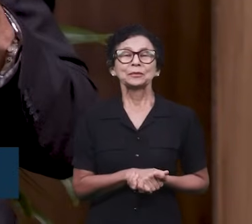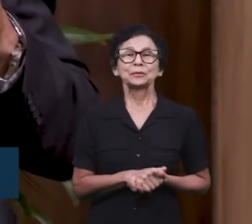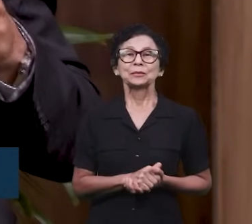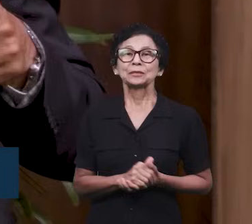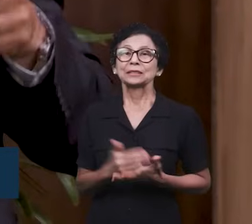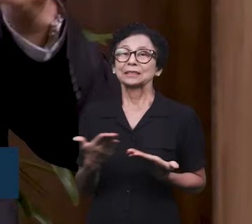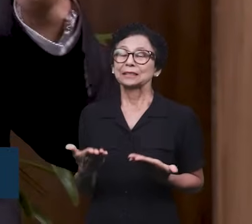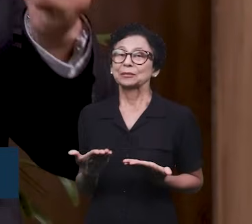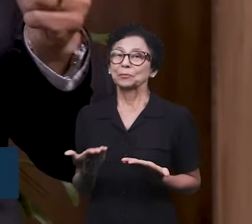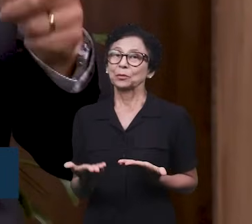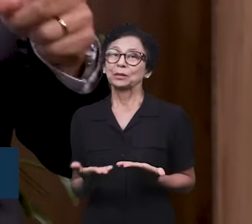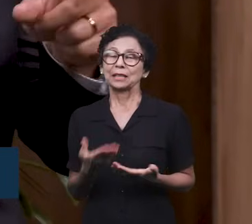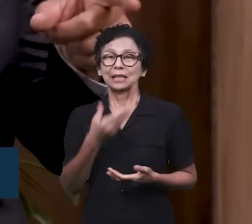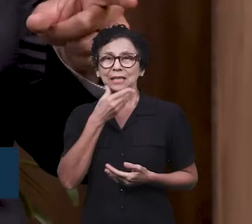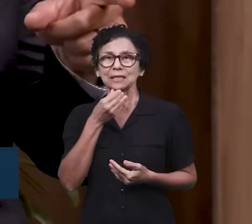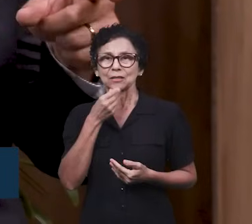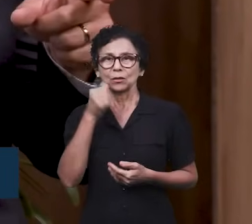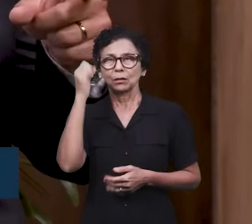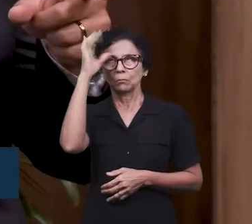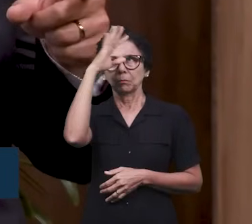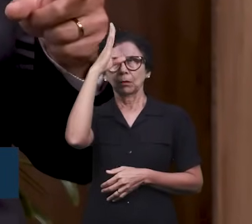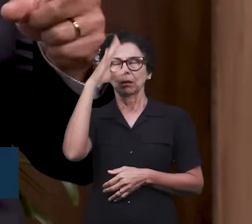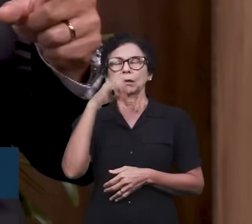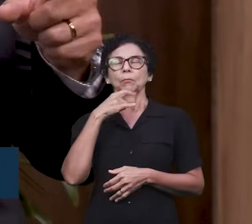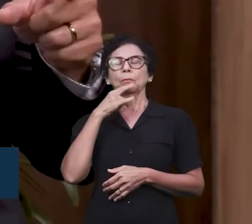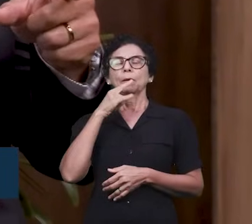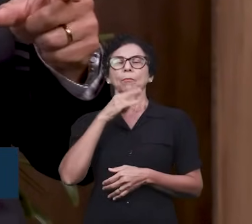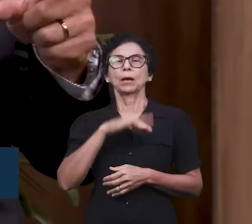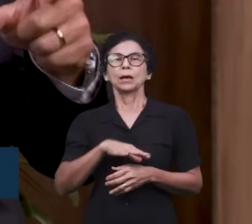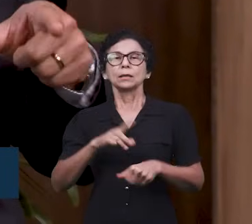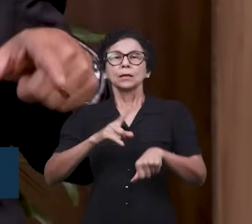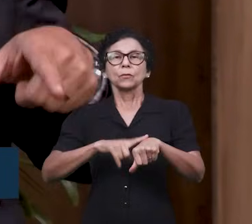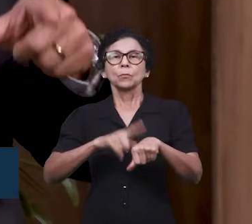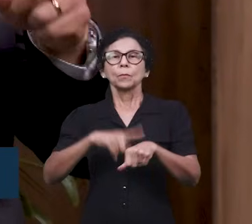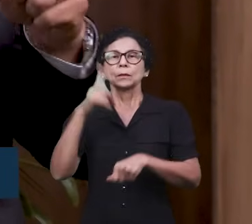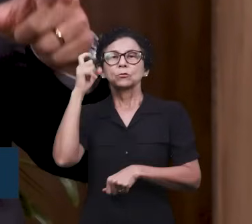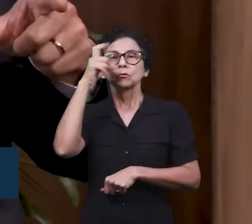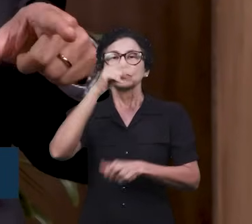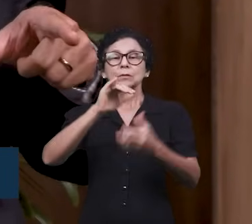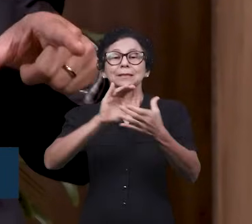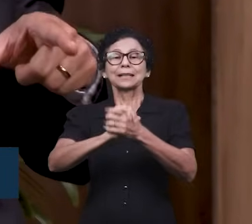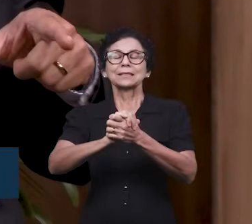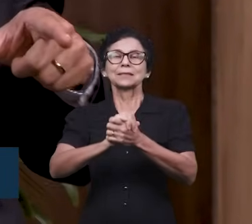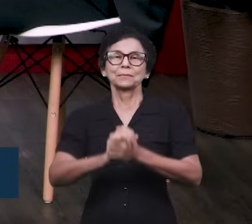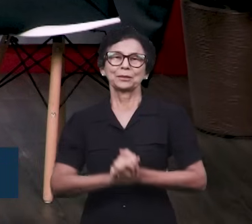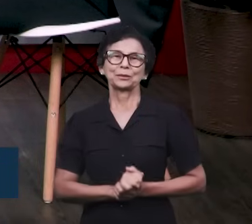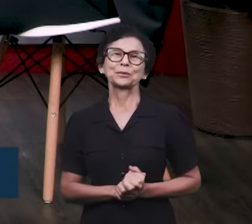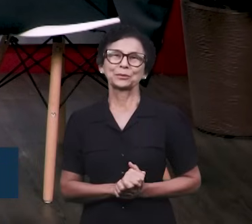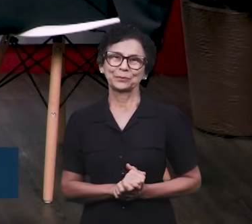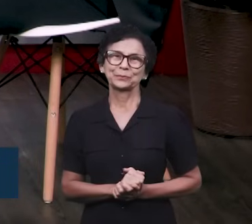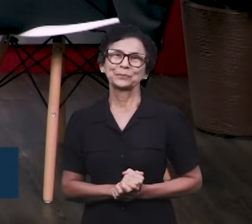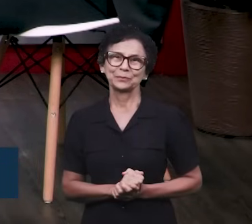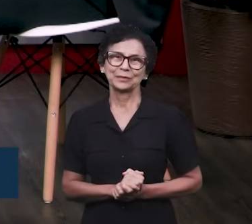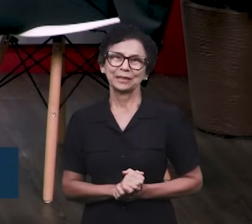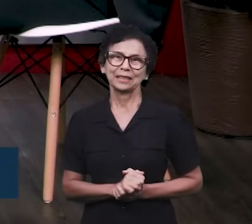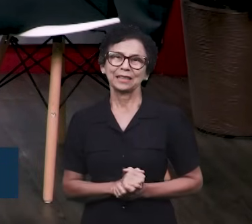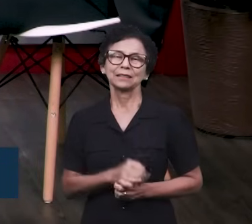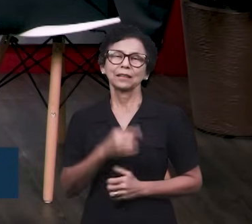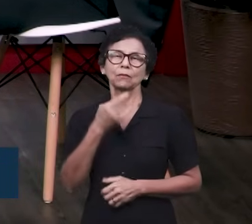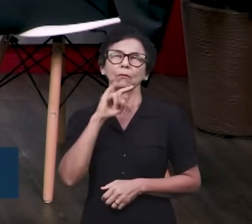embora o estado de embriaguez, né, ele entendeu a mensagem, né, que